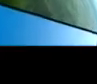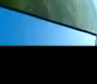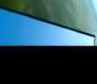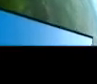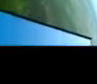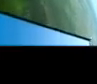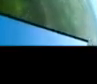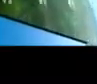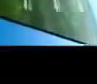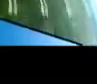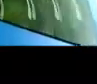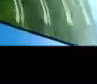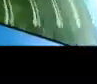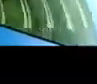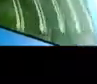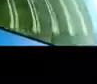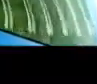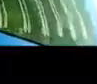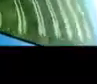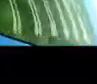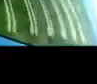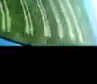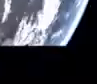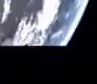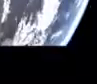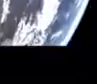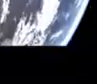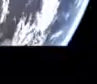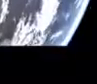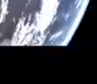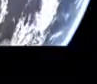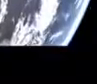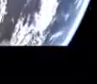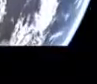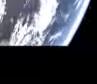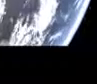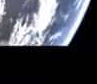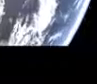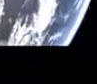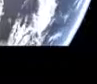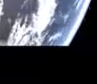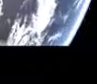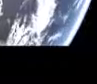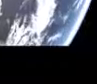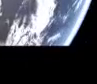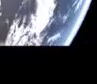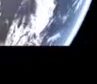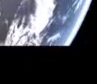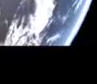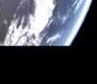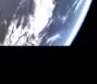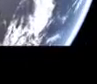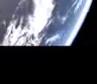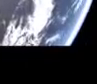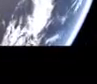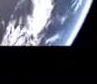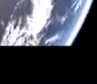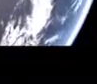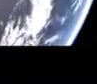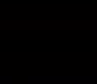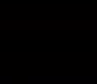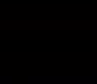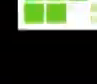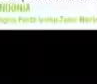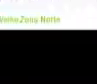Atenção Polos EAD. Após o top de 5 segundos, mais educação, ciência e tecnologia no